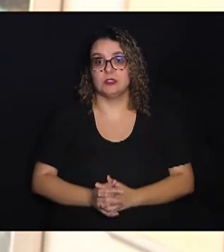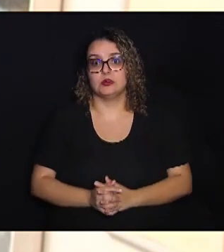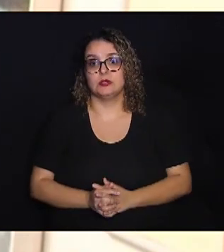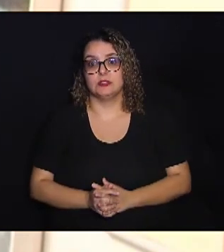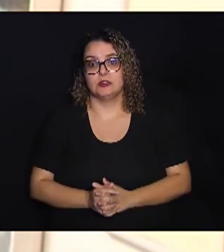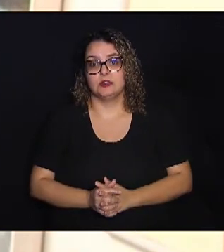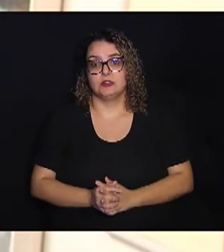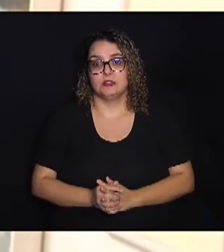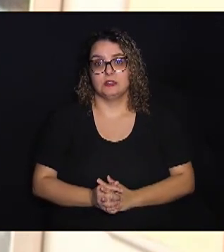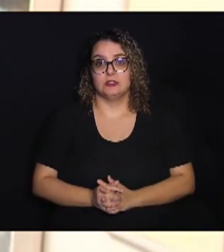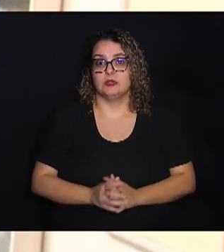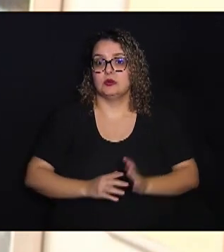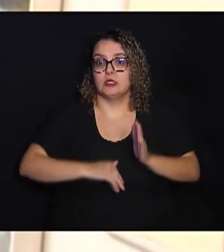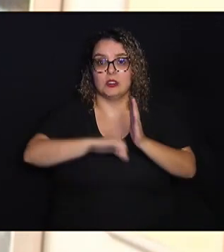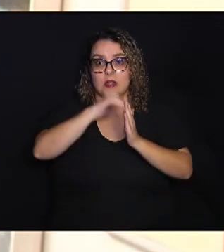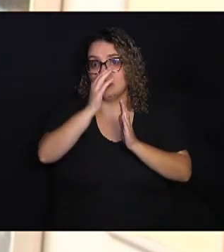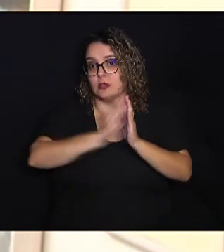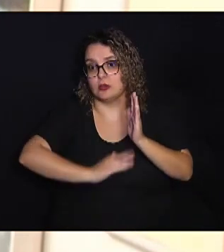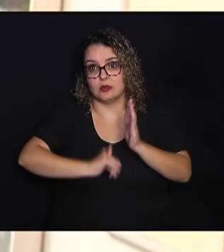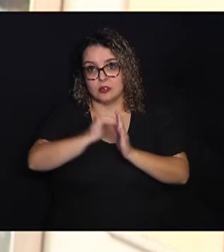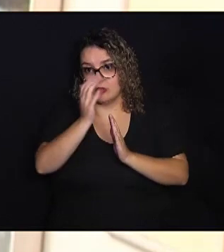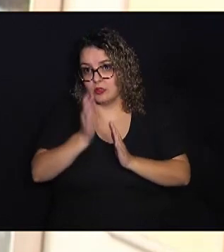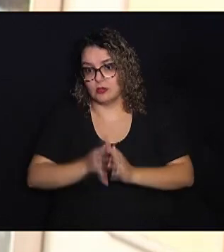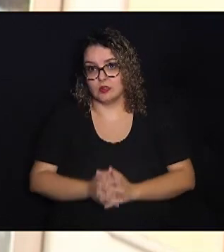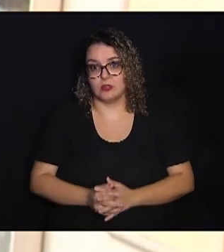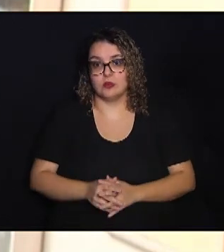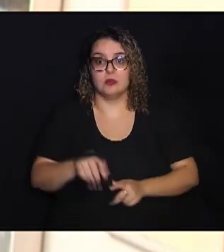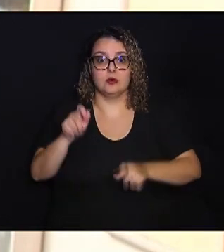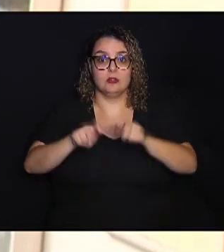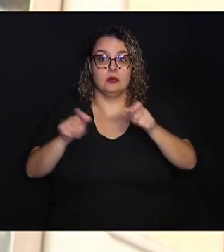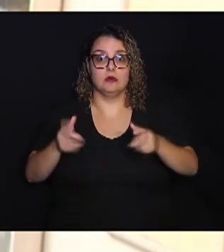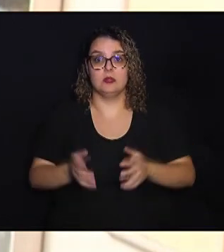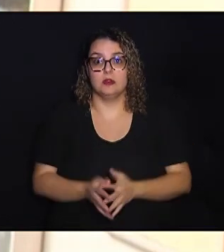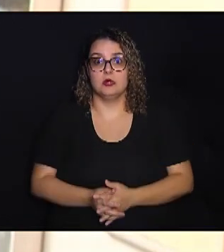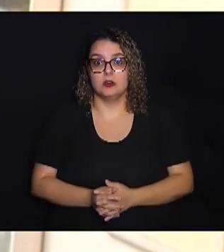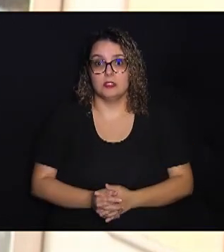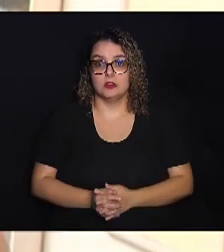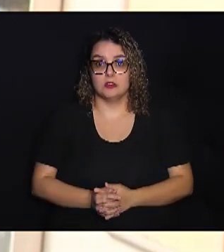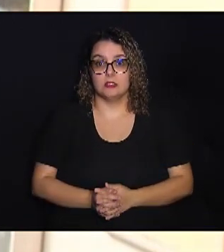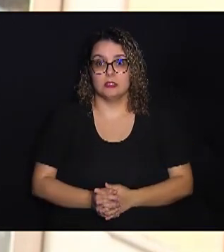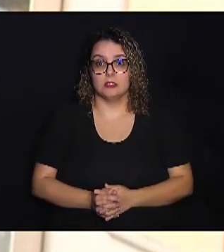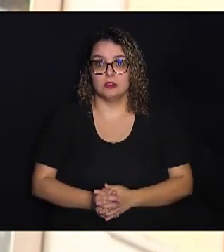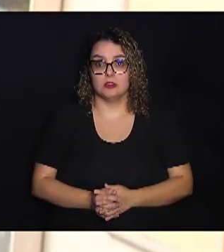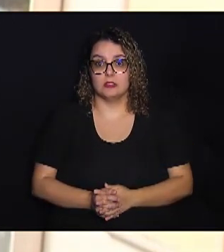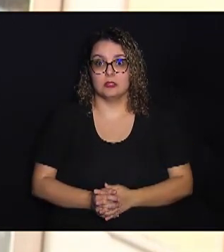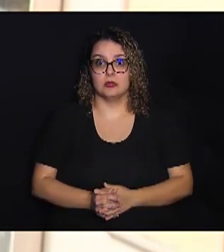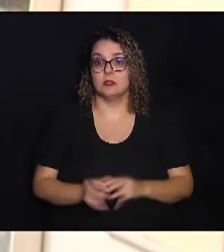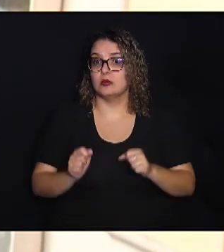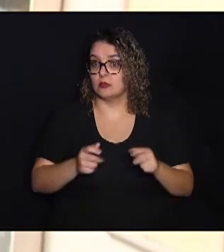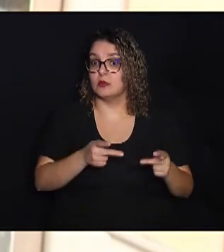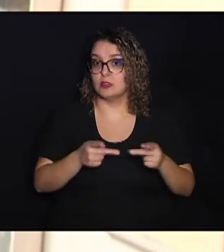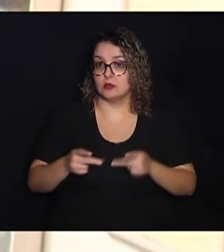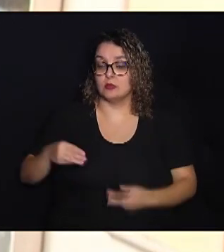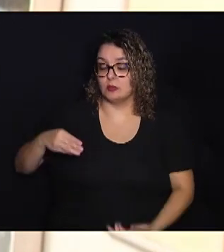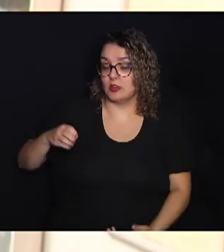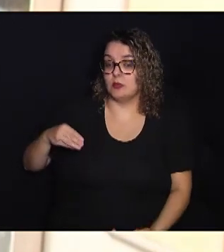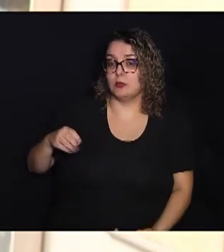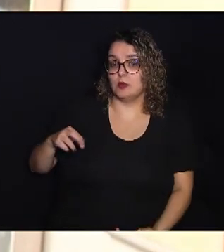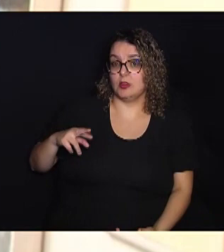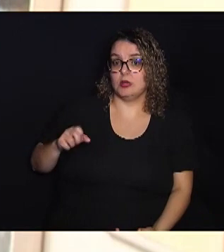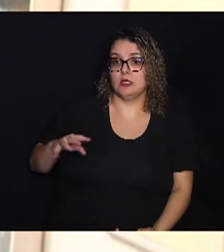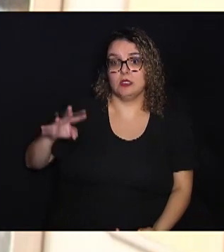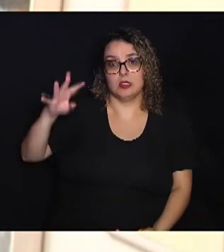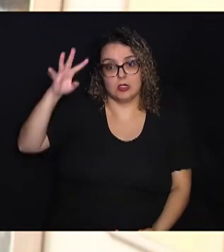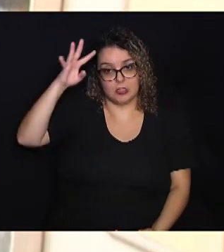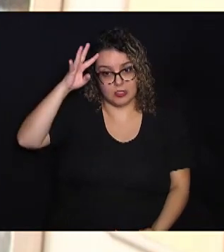que eu pinto sobre pessoas. E podem visitar o Memorial de